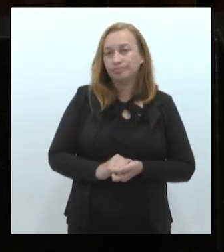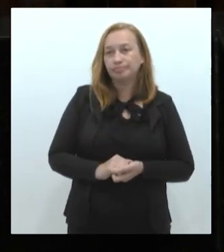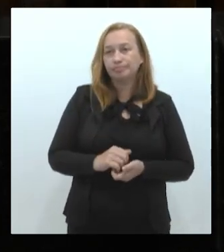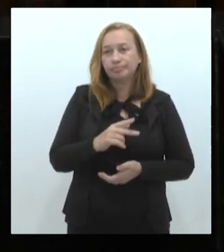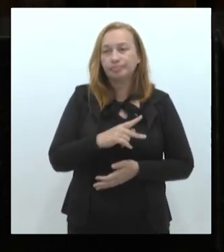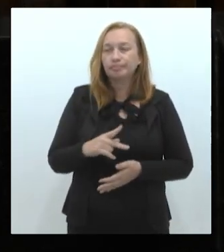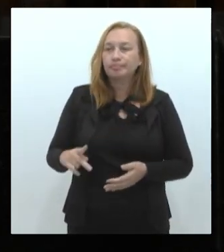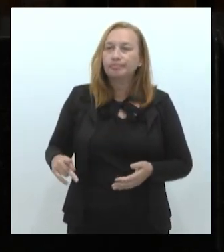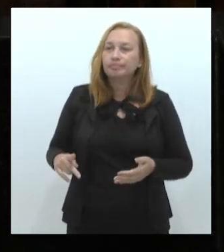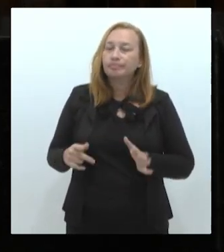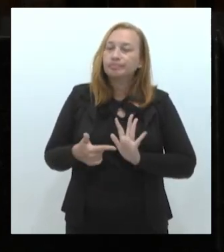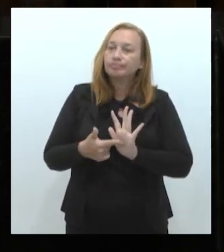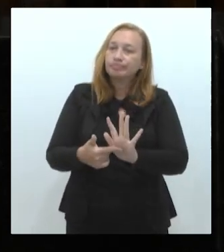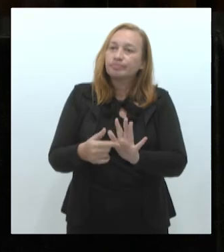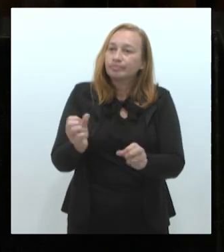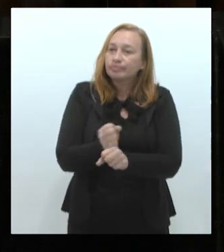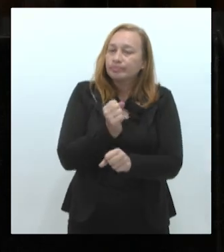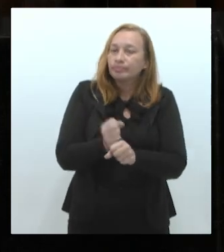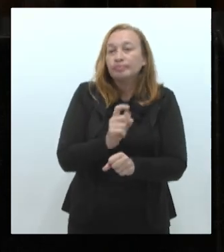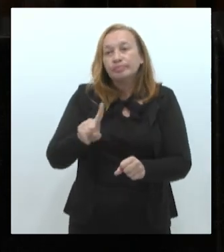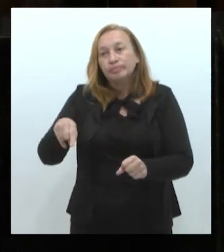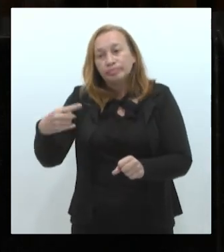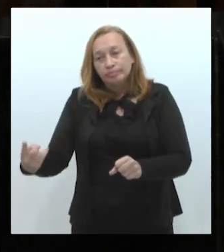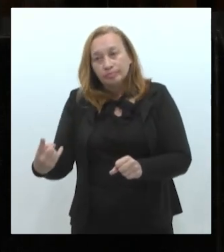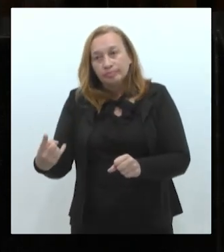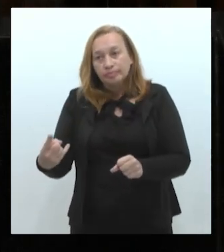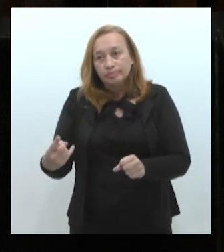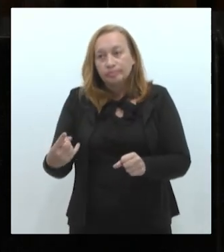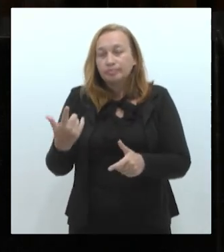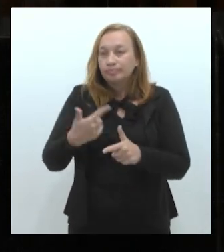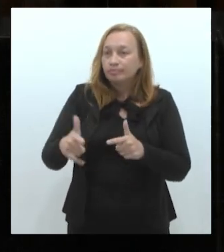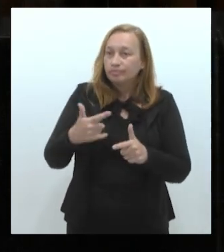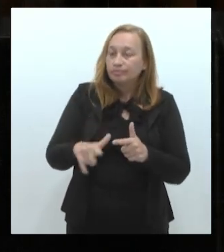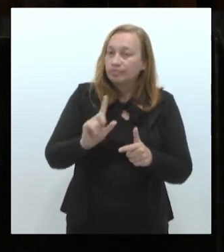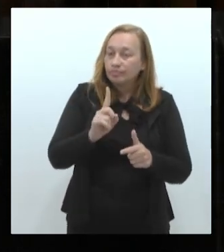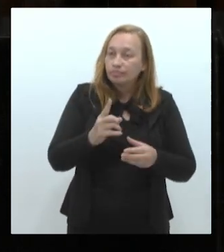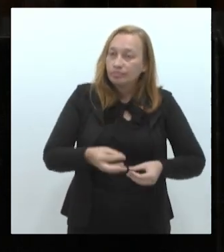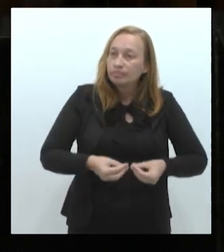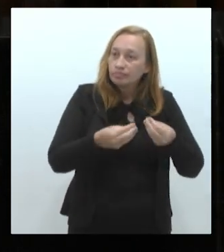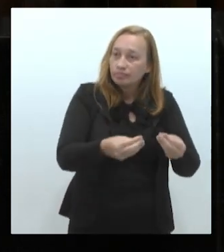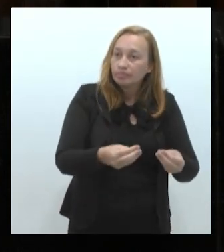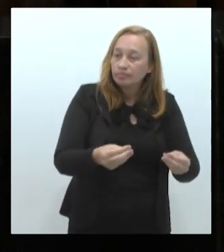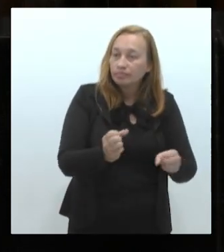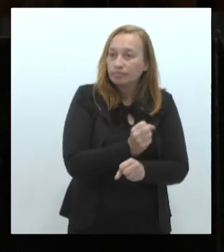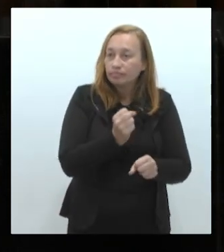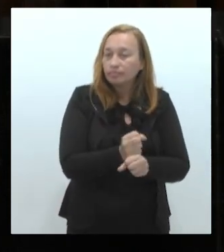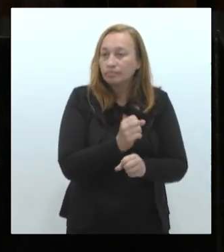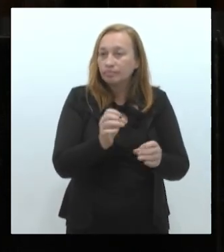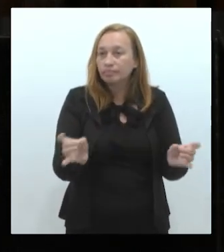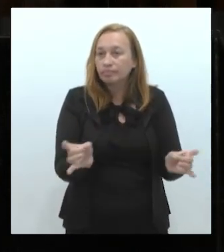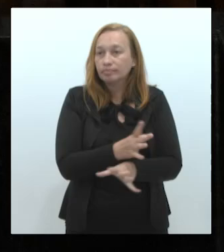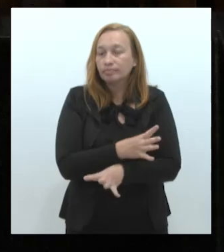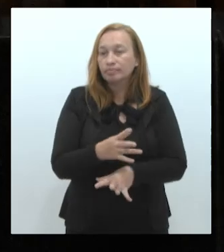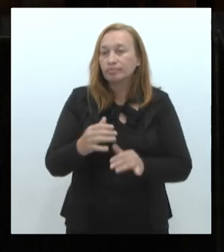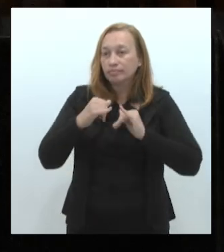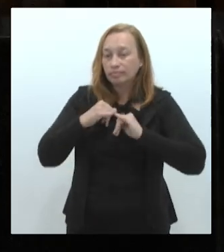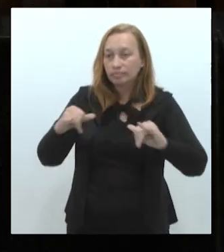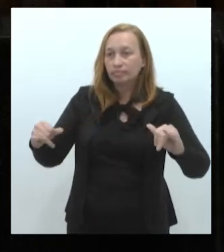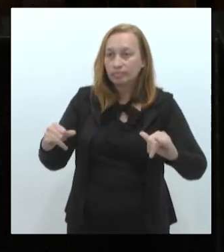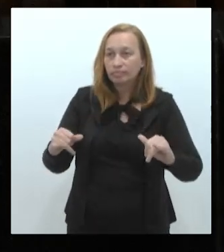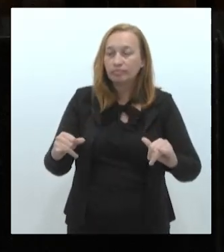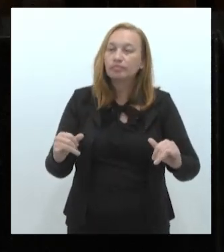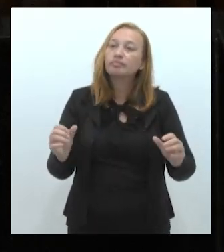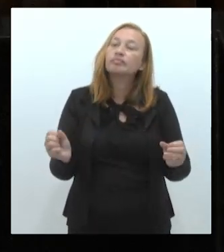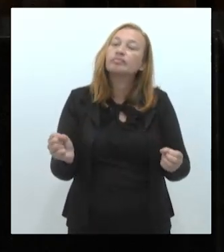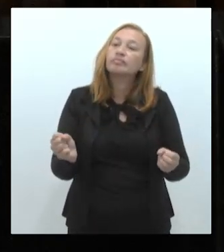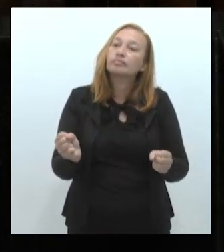a obra depois que dá o problema, e mesmo assim não entrega as obras. A imprensa está anunciando que lá em Petrópolis vão entregar a obra do túnel